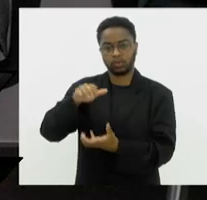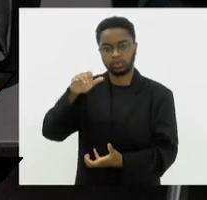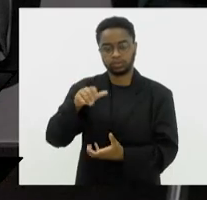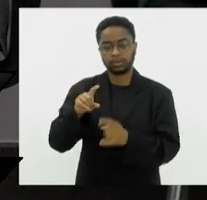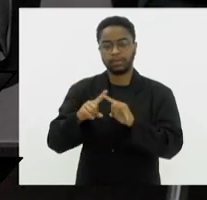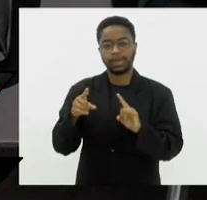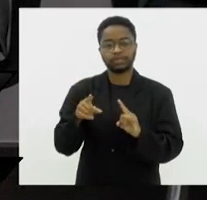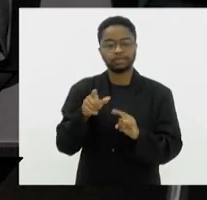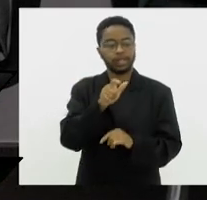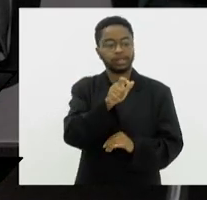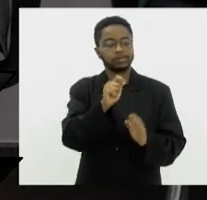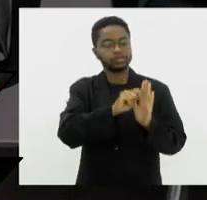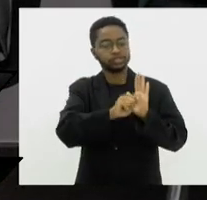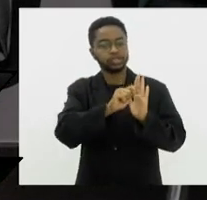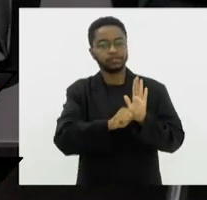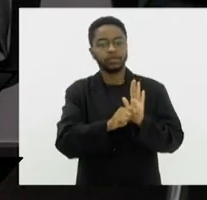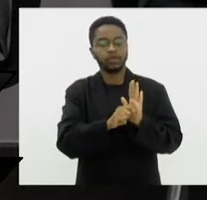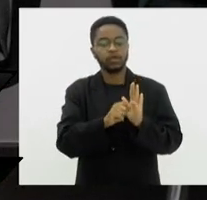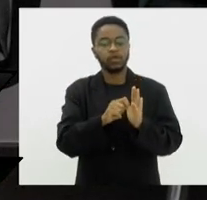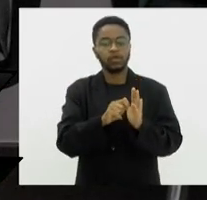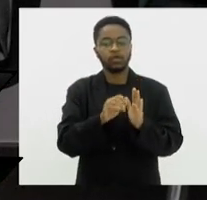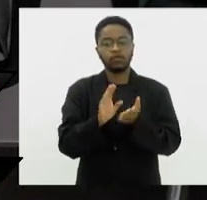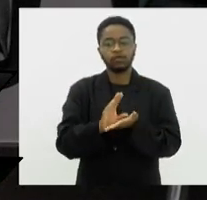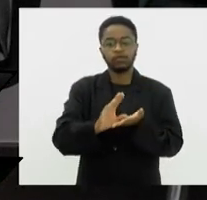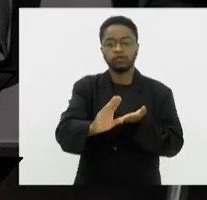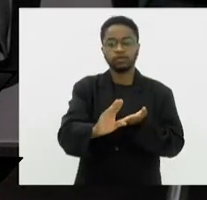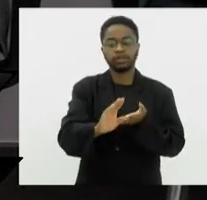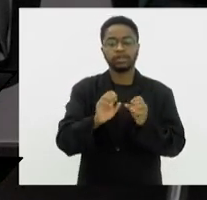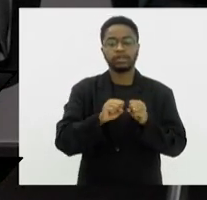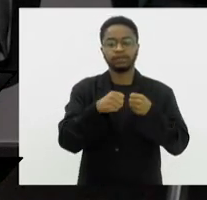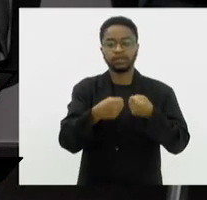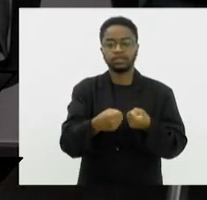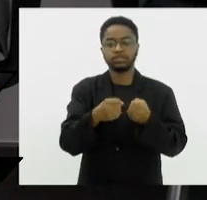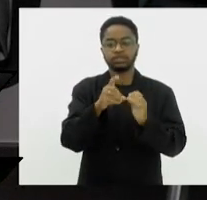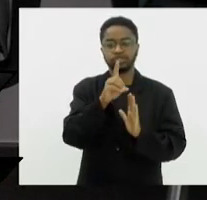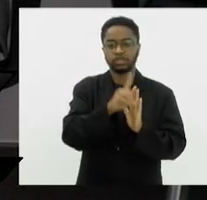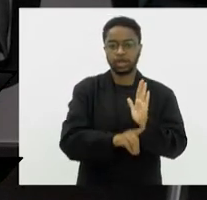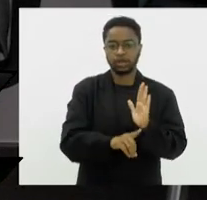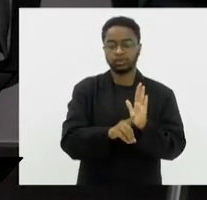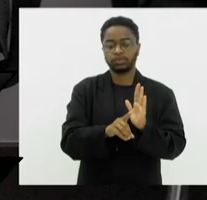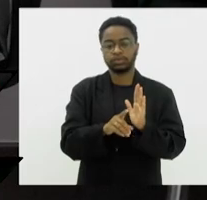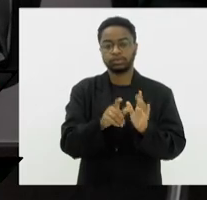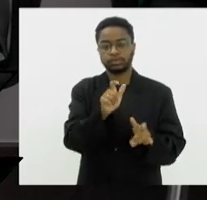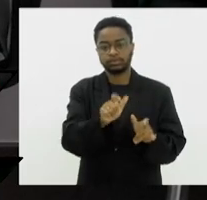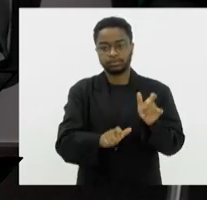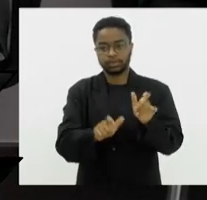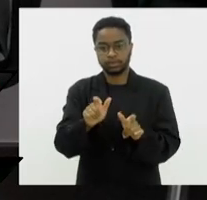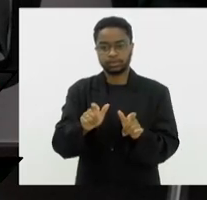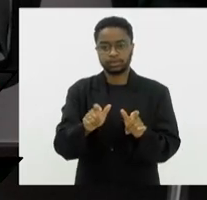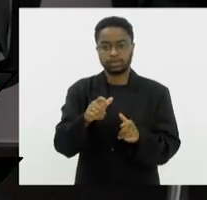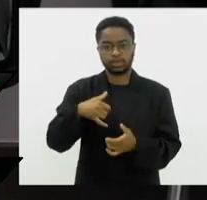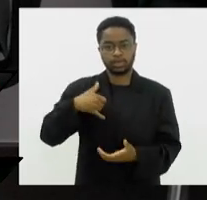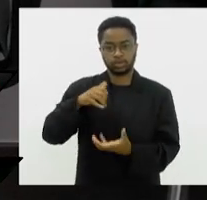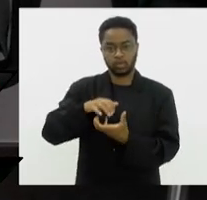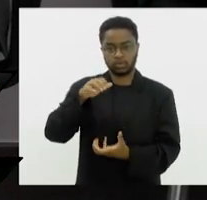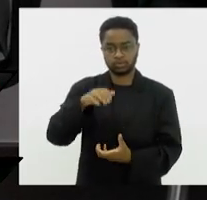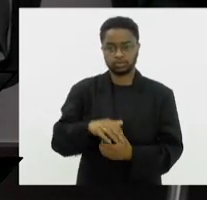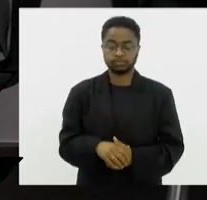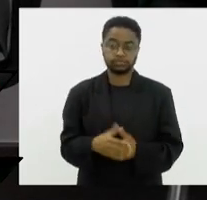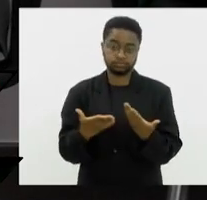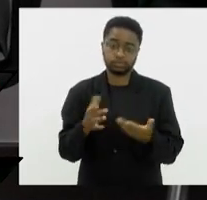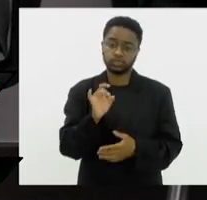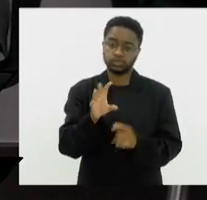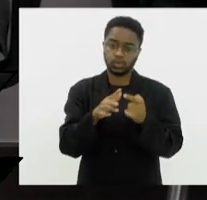ele tinha escrito Fundo para a Defesa e Direitos da Pessoa Idosa. Perfeito. Então, foi